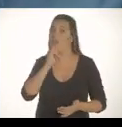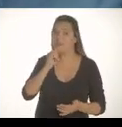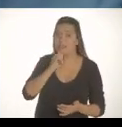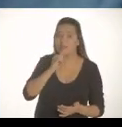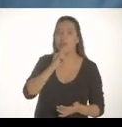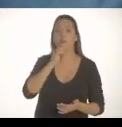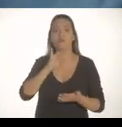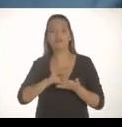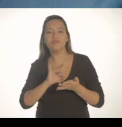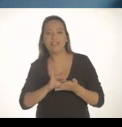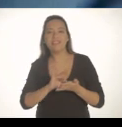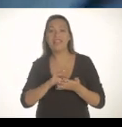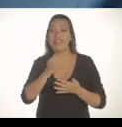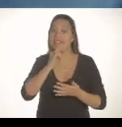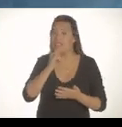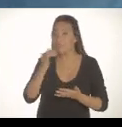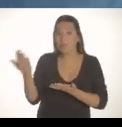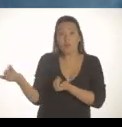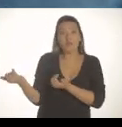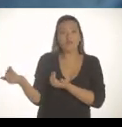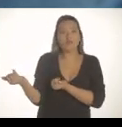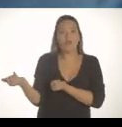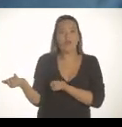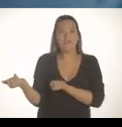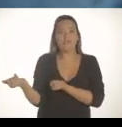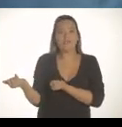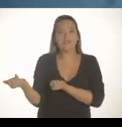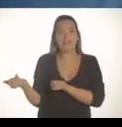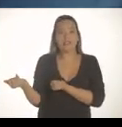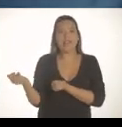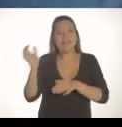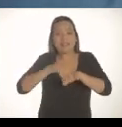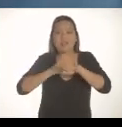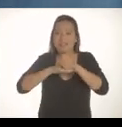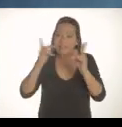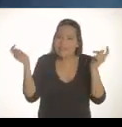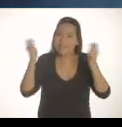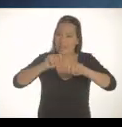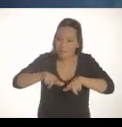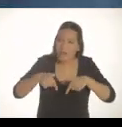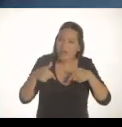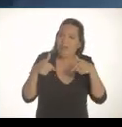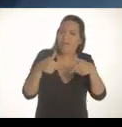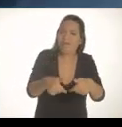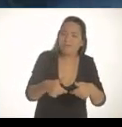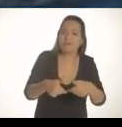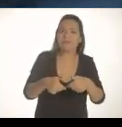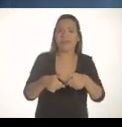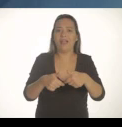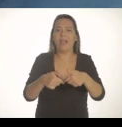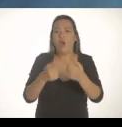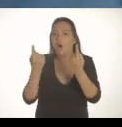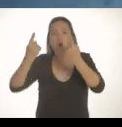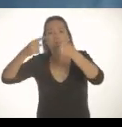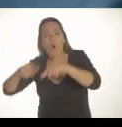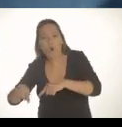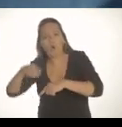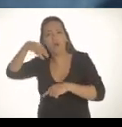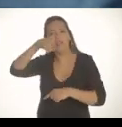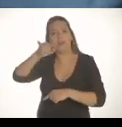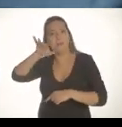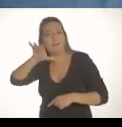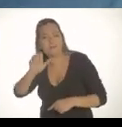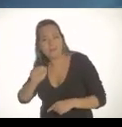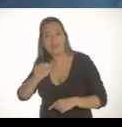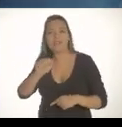aí, né? É uma referência para essa juventude que está aí, que é possível lutar, que é possível enfrentar miliciano, que é possível